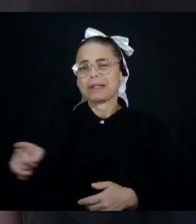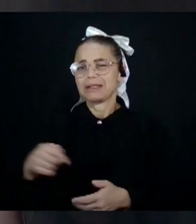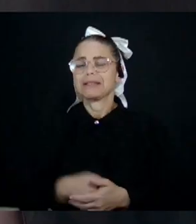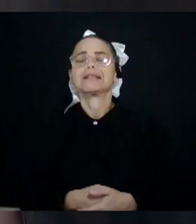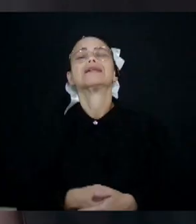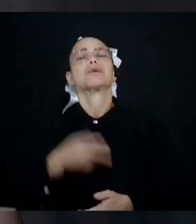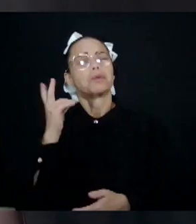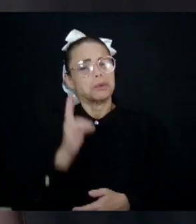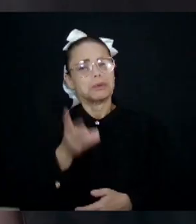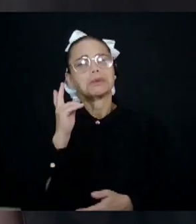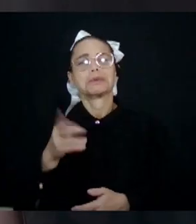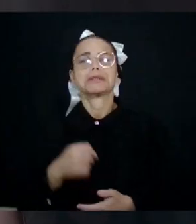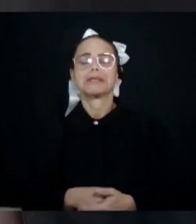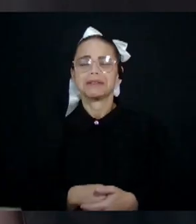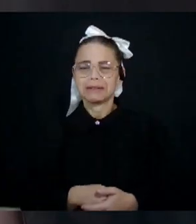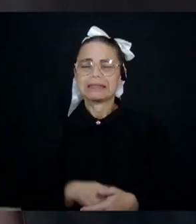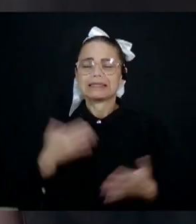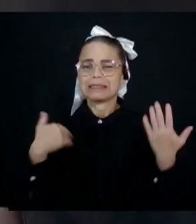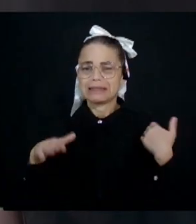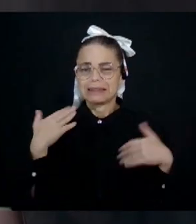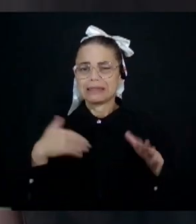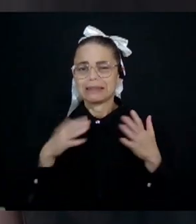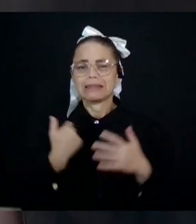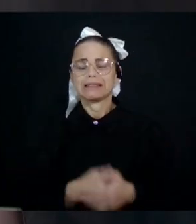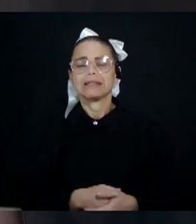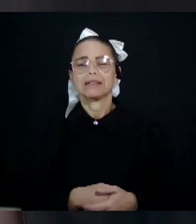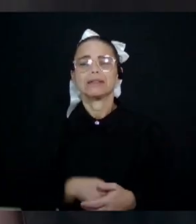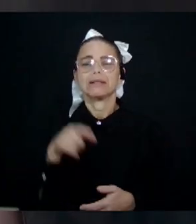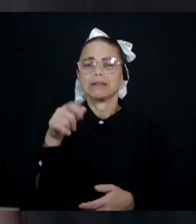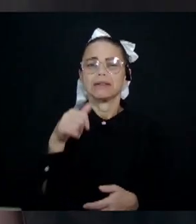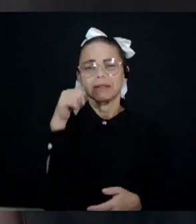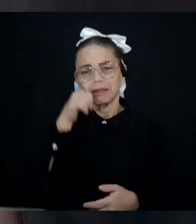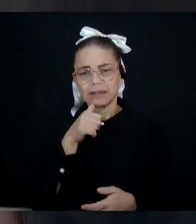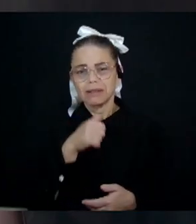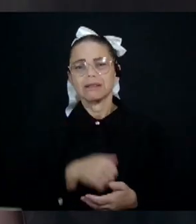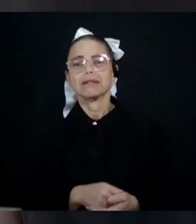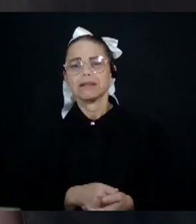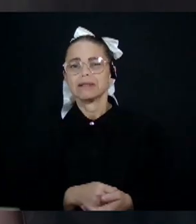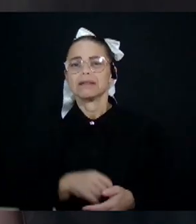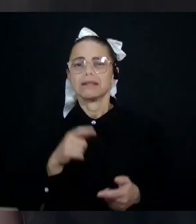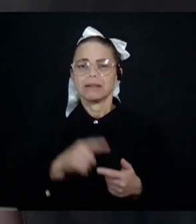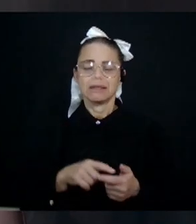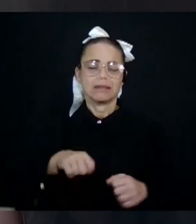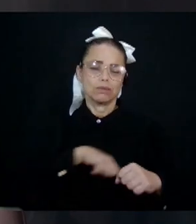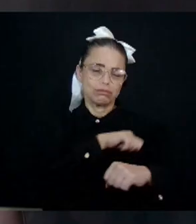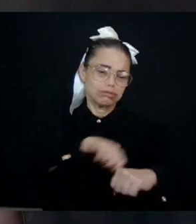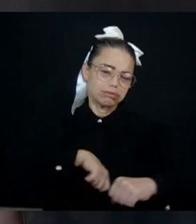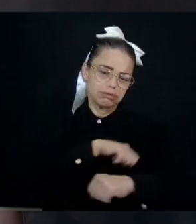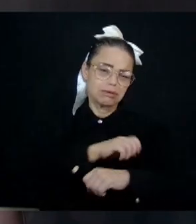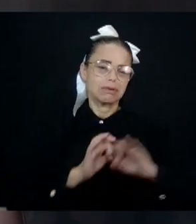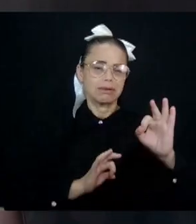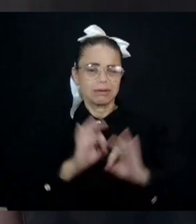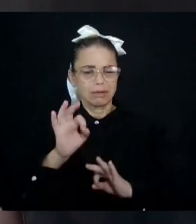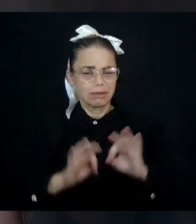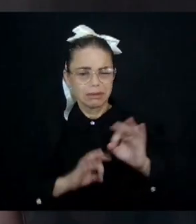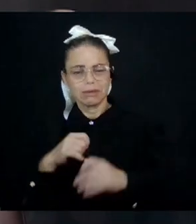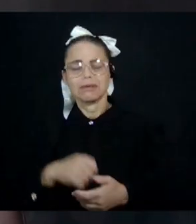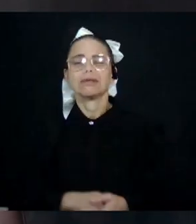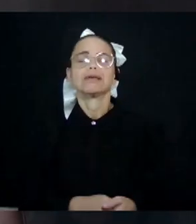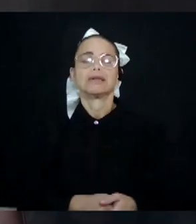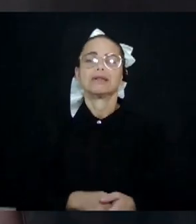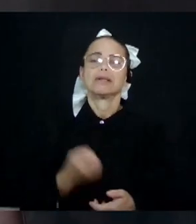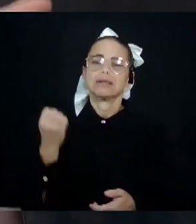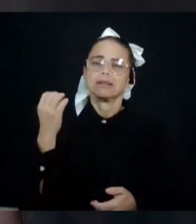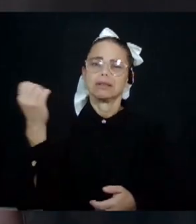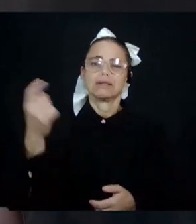né. Então, enquanto estava todo mundo se divertindo, de repente uma mulher estava fazendo a comida, organizando as coisas da viagem, Uhum. correndo atrás